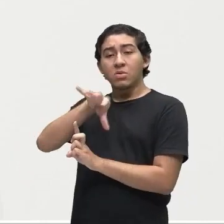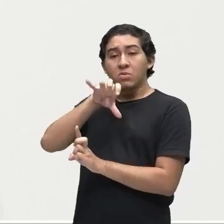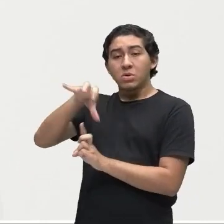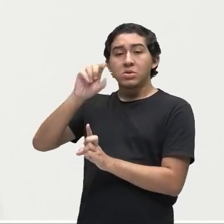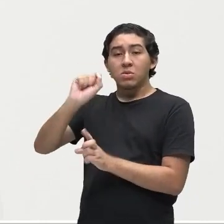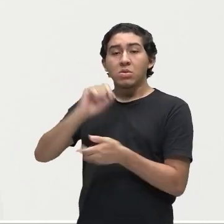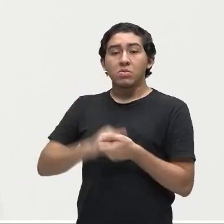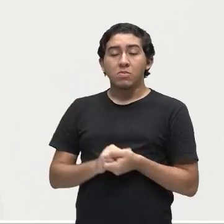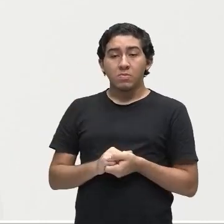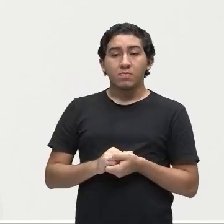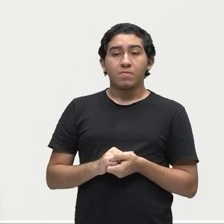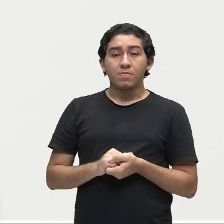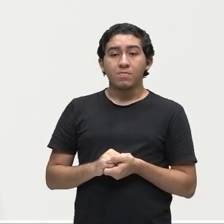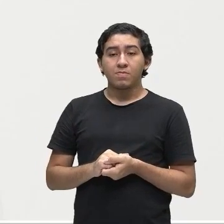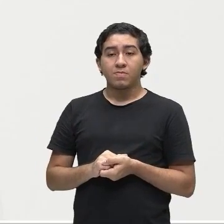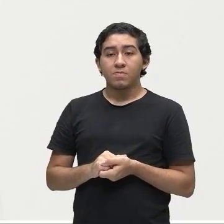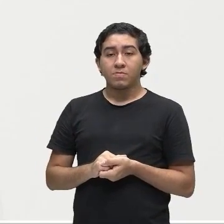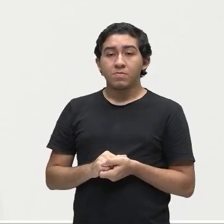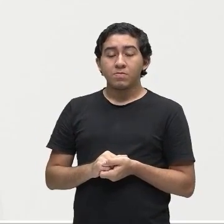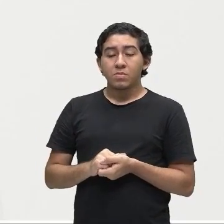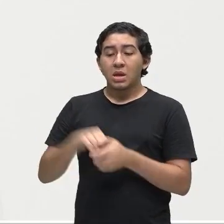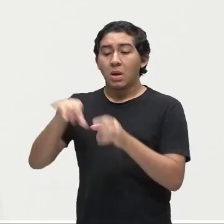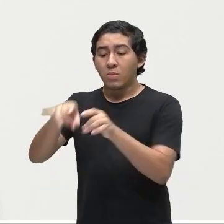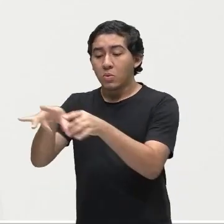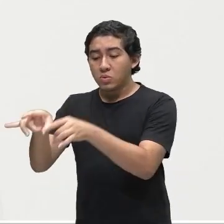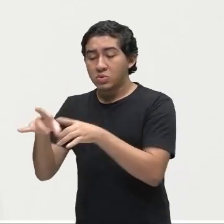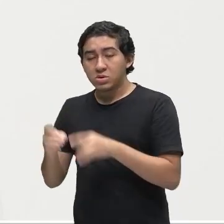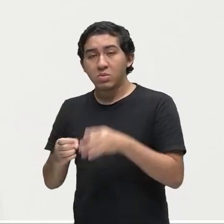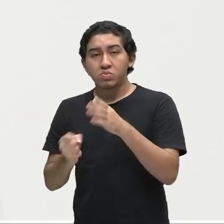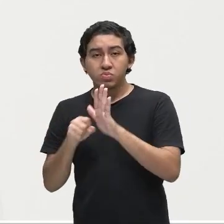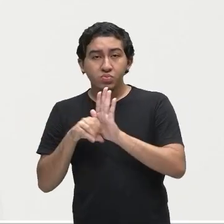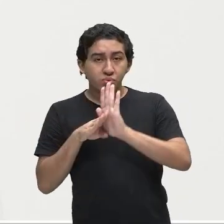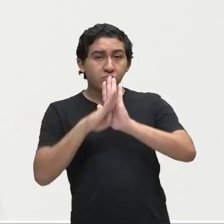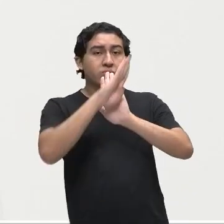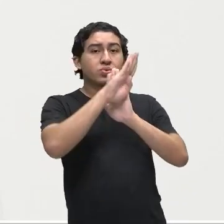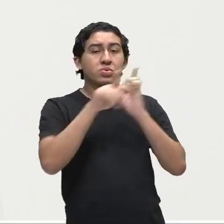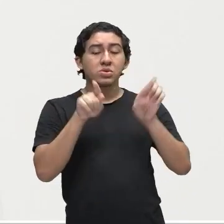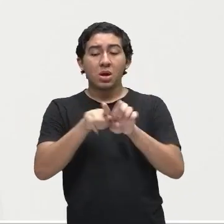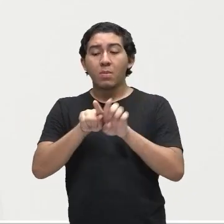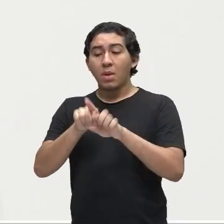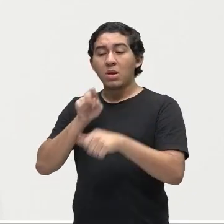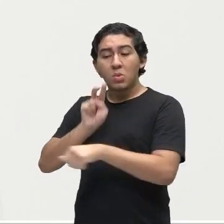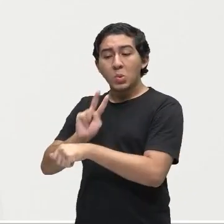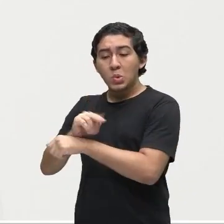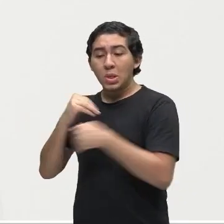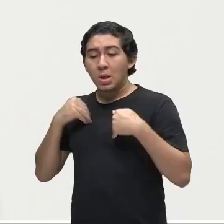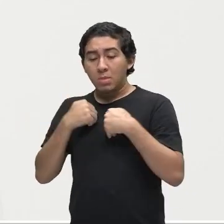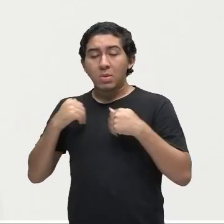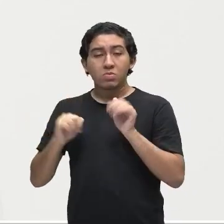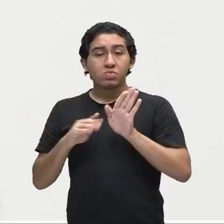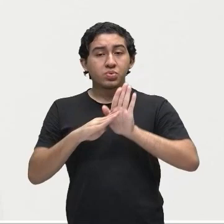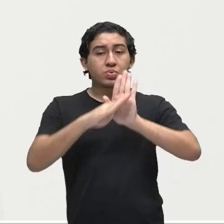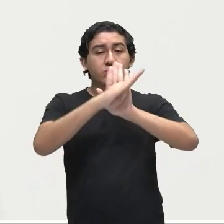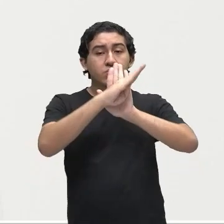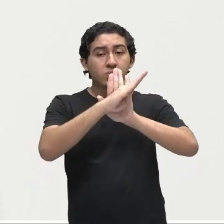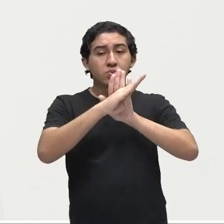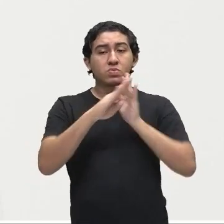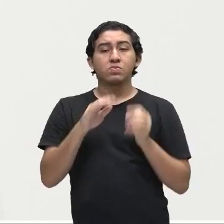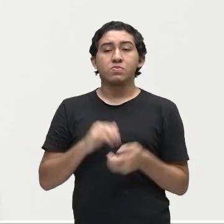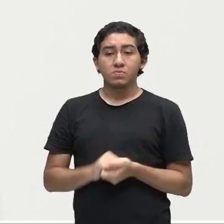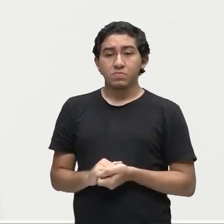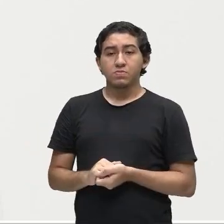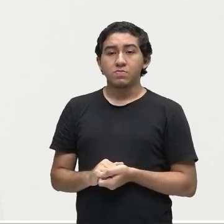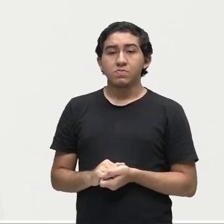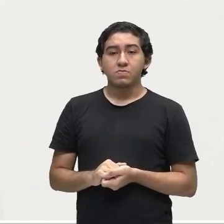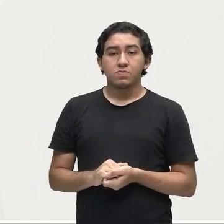aumento na produção agropecuária. A gente vai ver a substituição de algumas ferramentas rudimentares